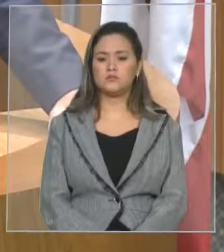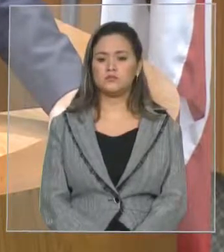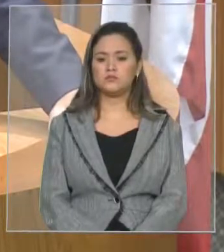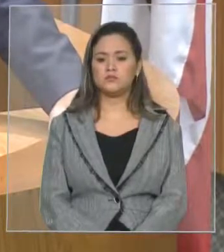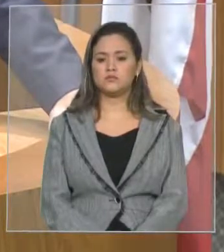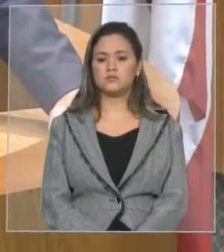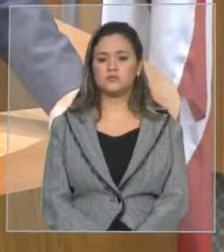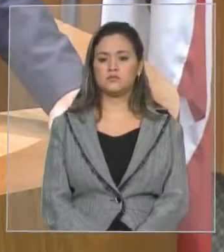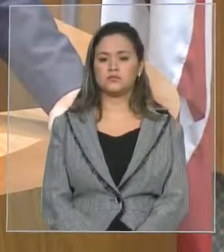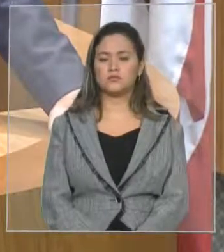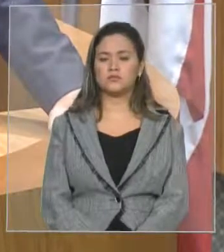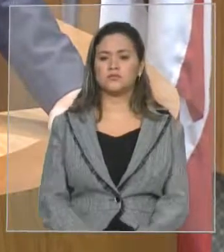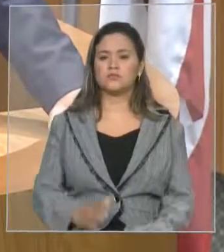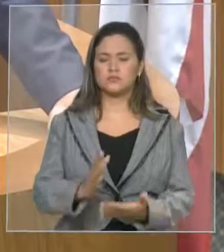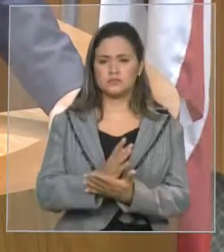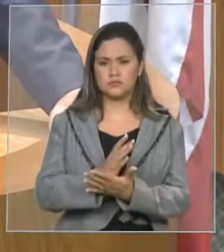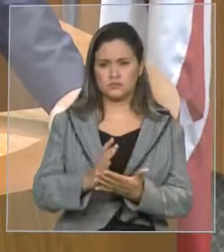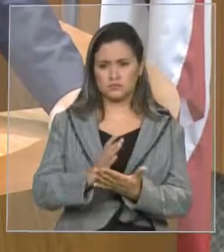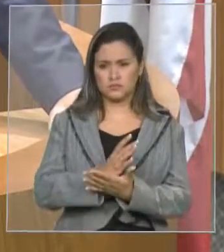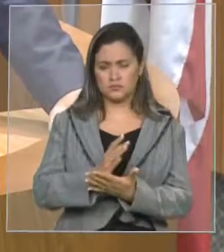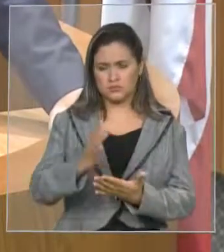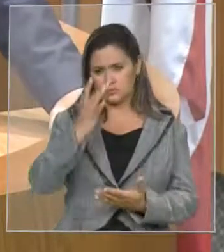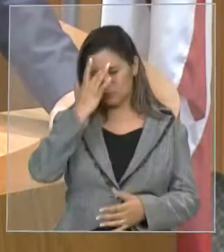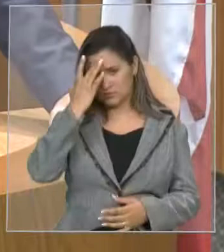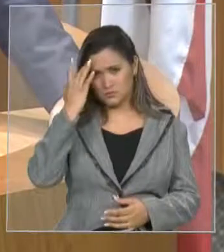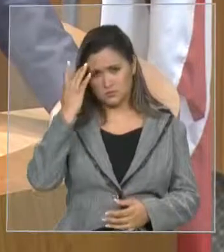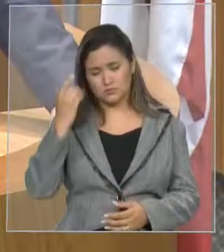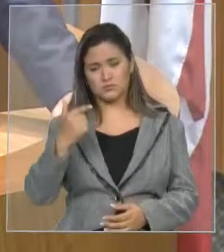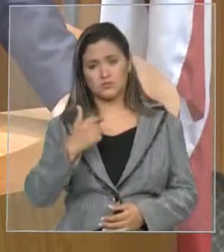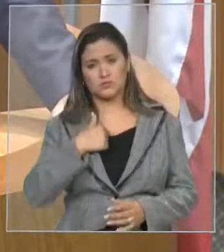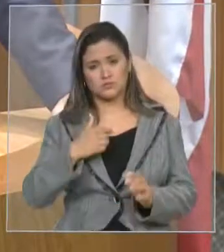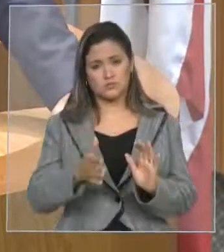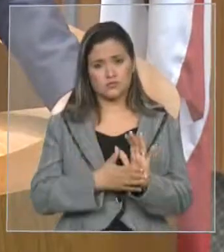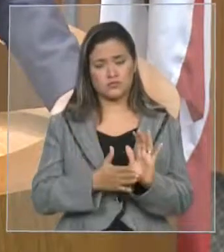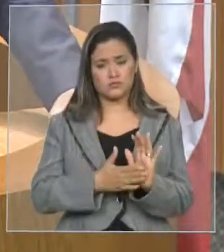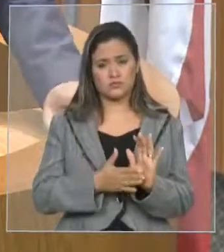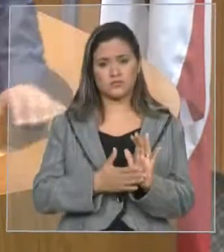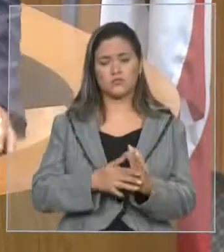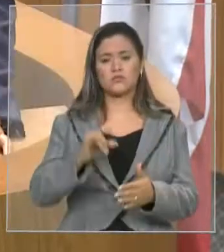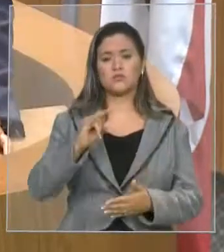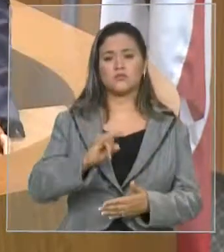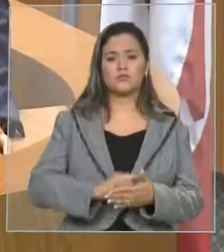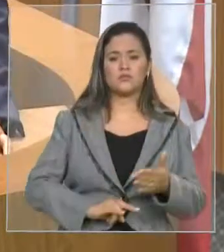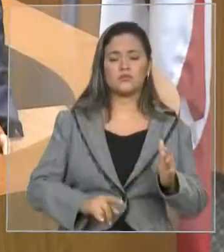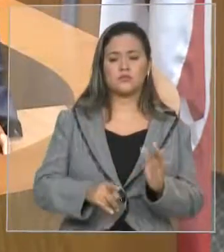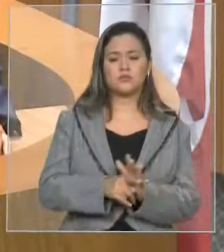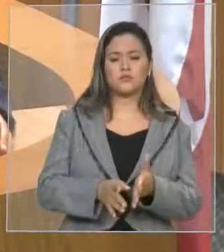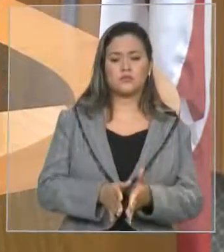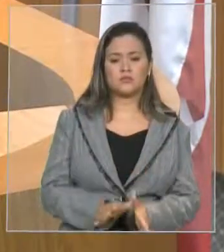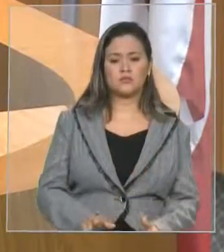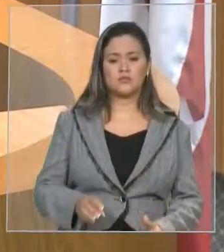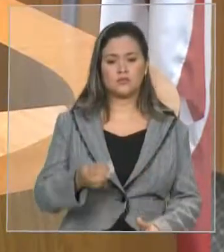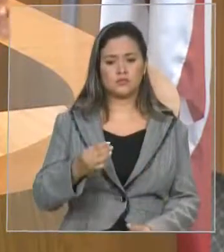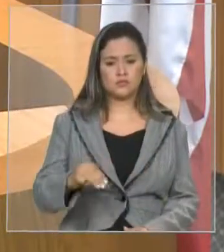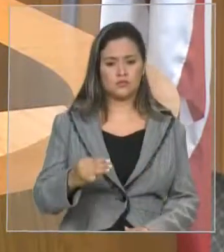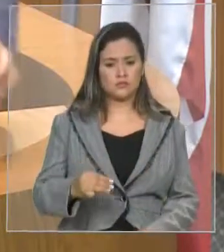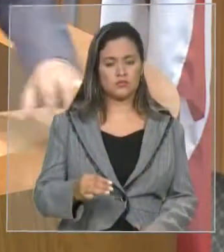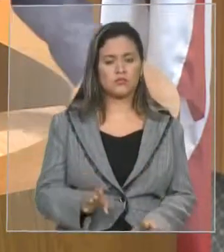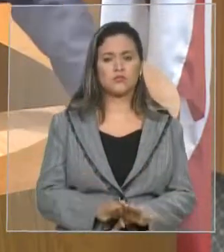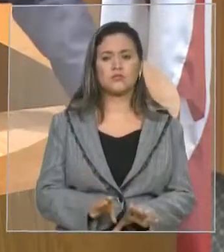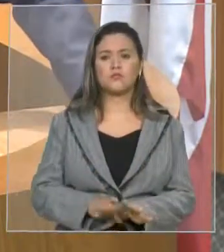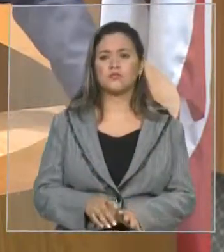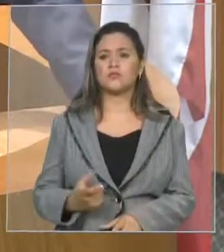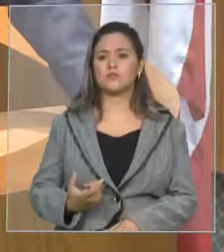este reconhecimento de título de cidadania e também da medalha Manuel Beckmann, a gente acabou